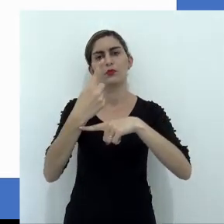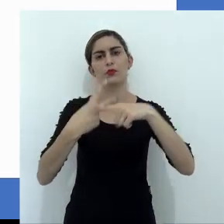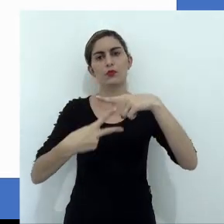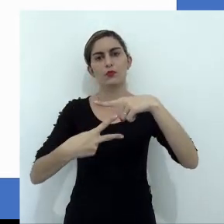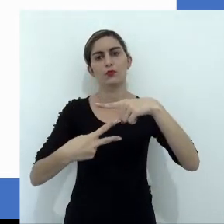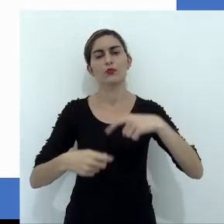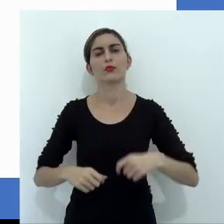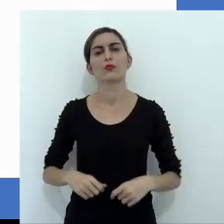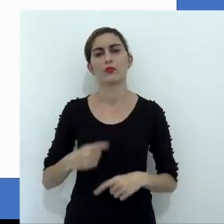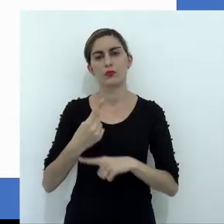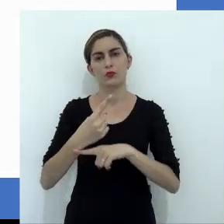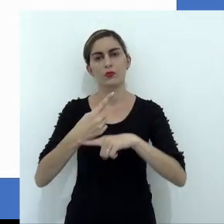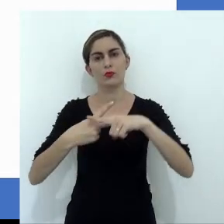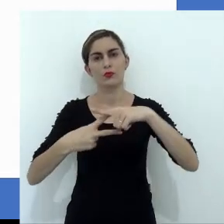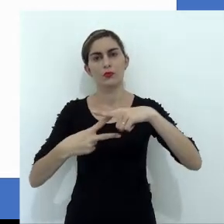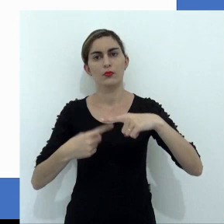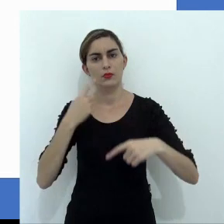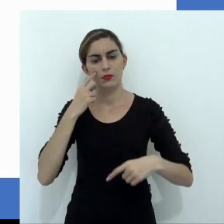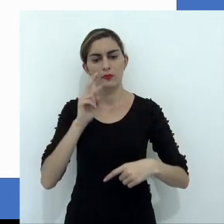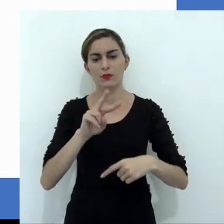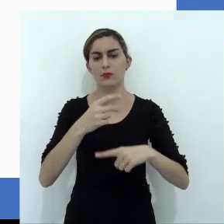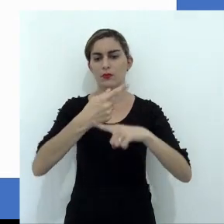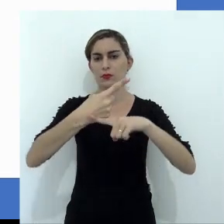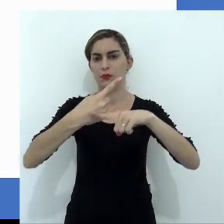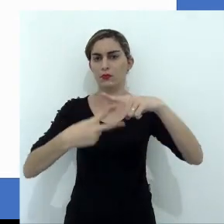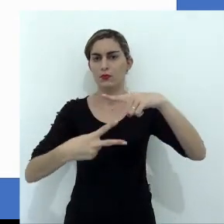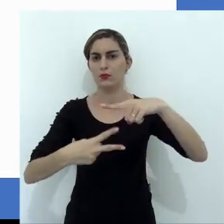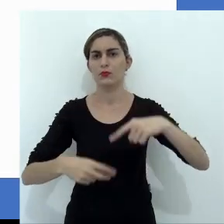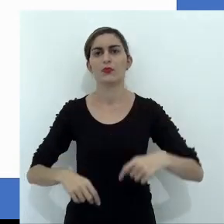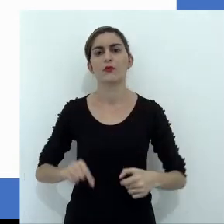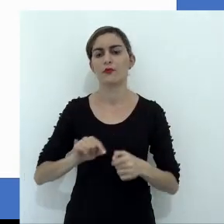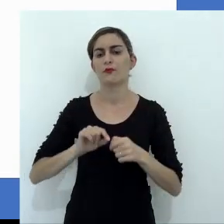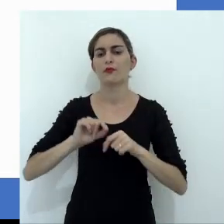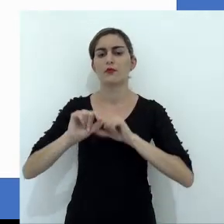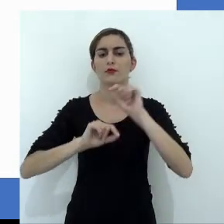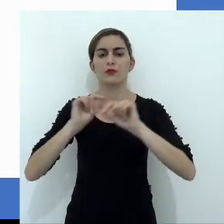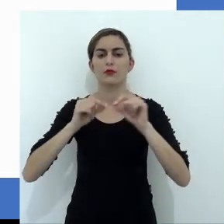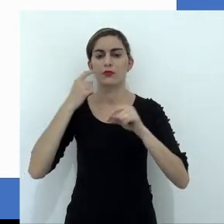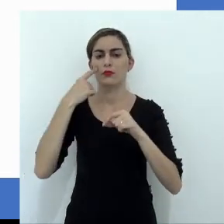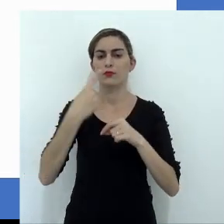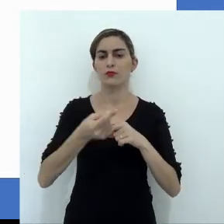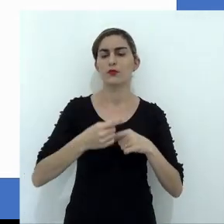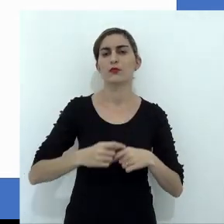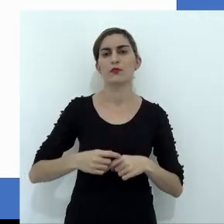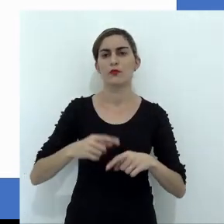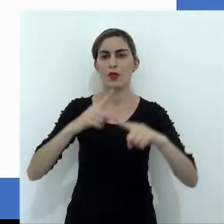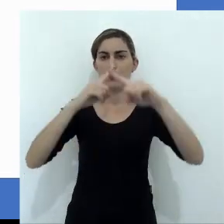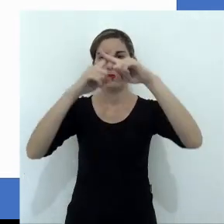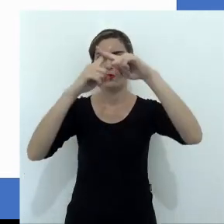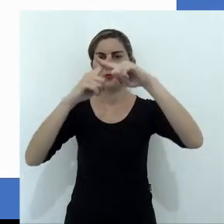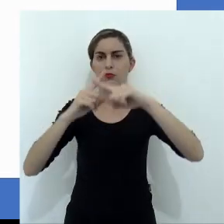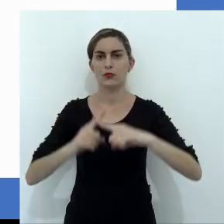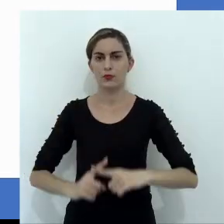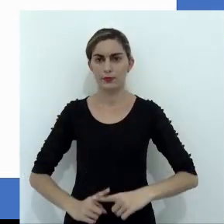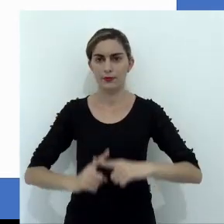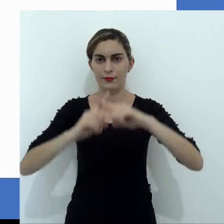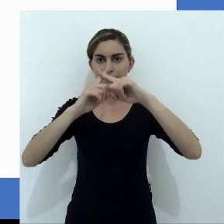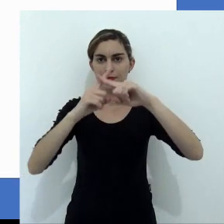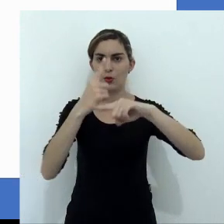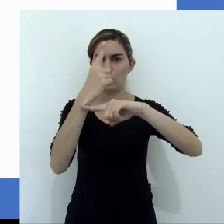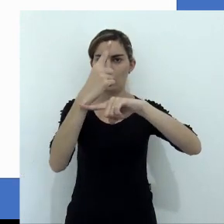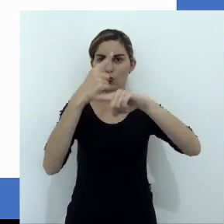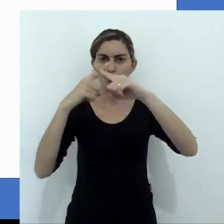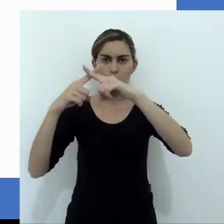essa primeira fração? 1/2. Então, observa o que é que a gente vai fazer com ela, tá? Eu vou pegar e multiplicar os 2